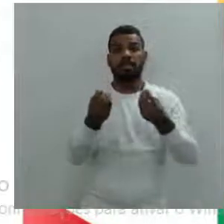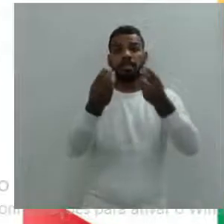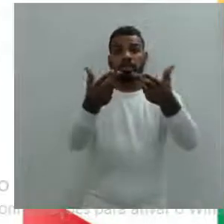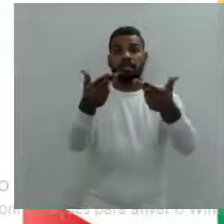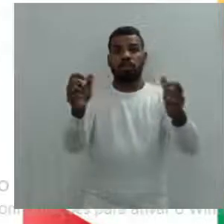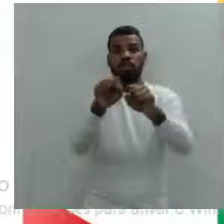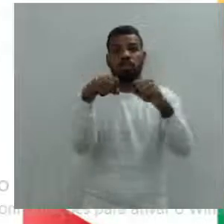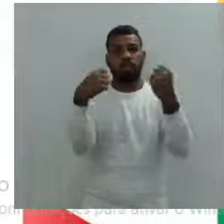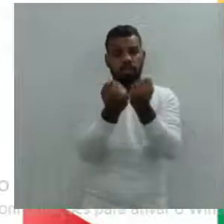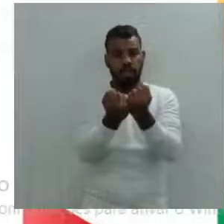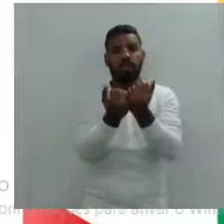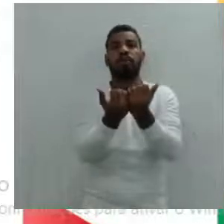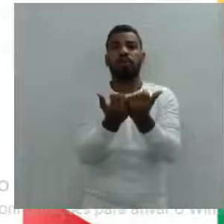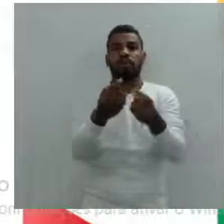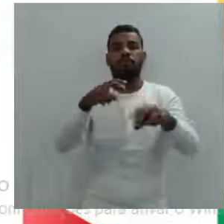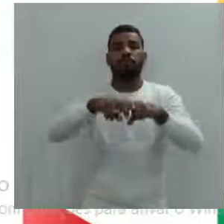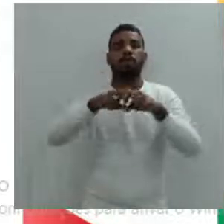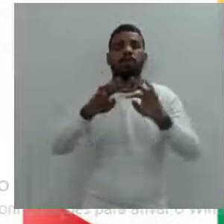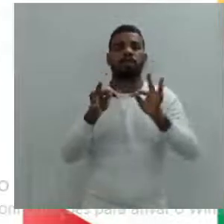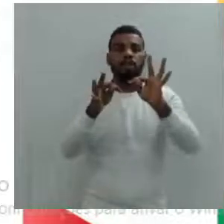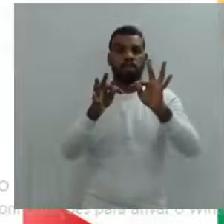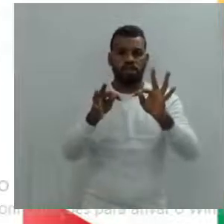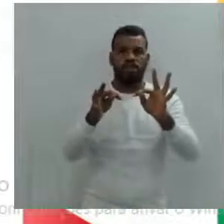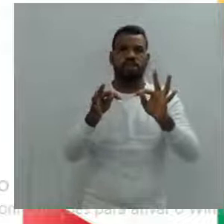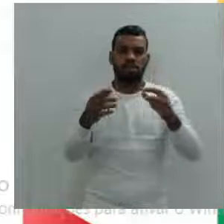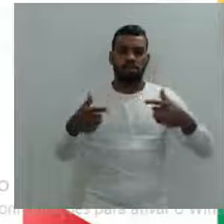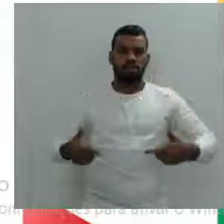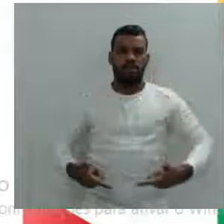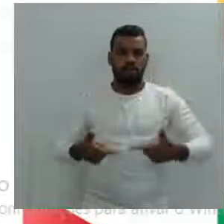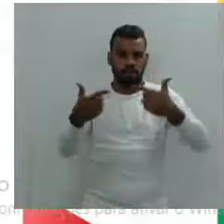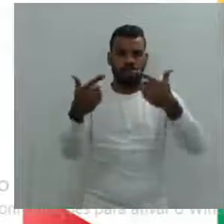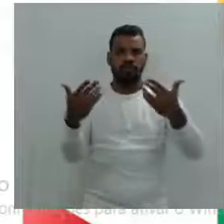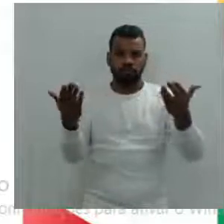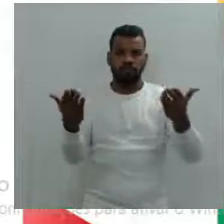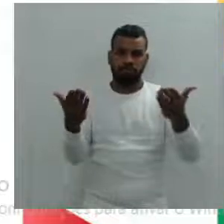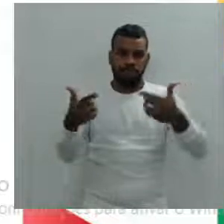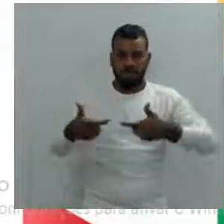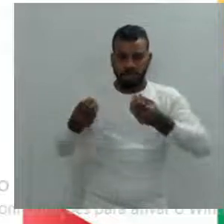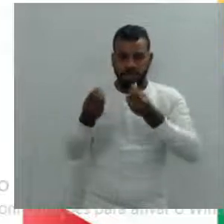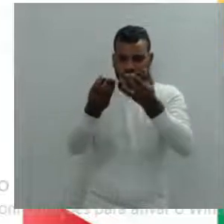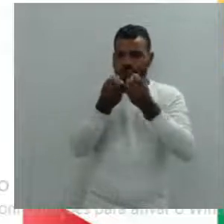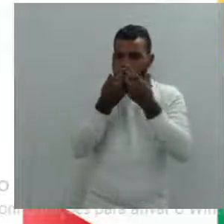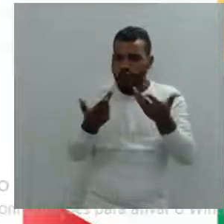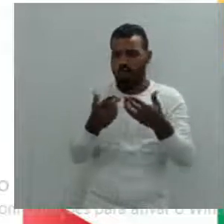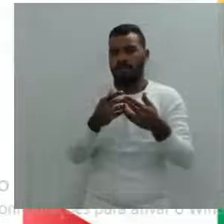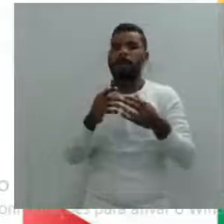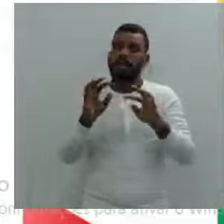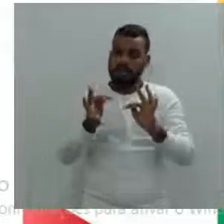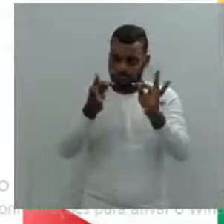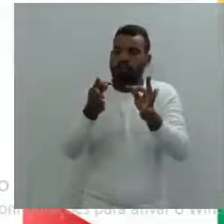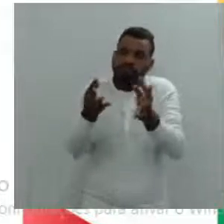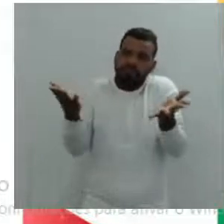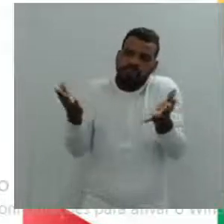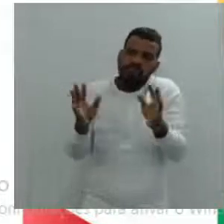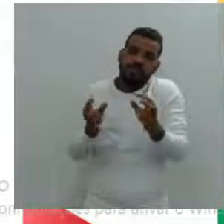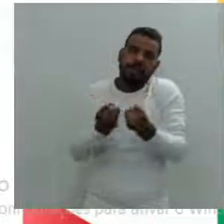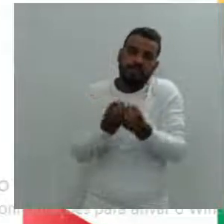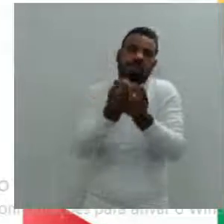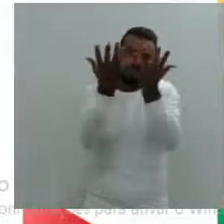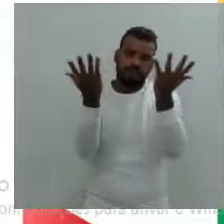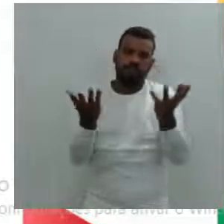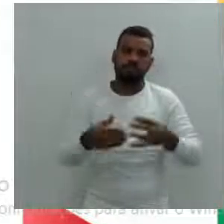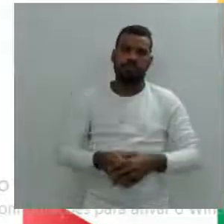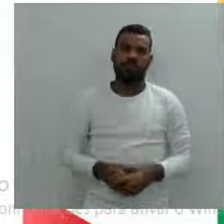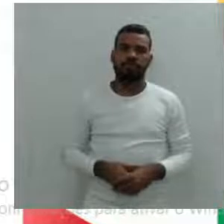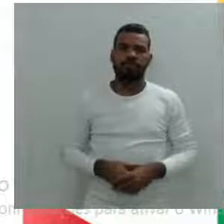para a sociedade no sentido tecnológico, tá? Nenhuma guerra traz benefício algum, mas em questão tecnológica traz sim. Né?